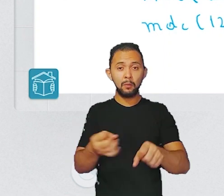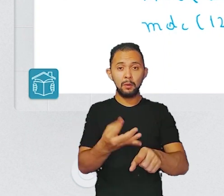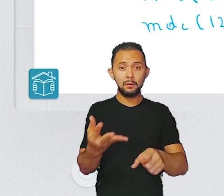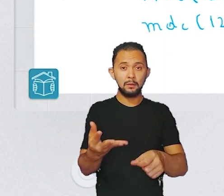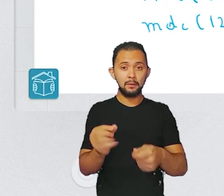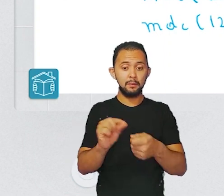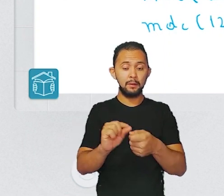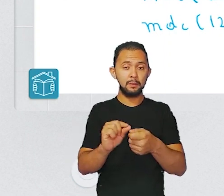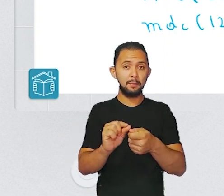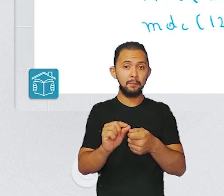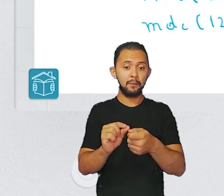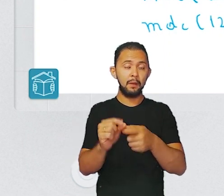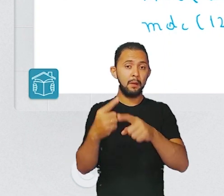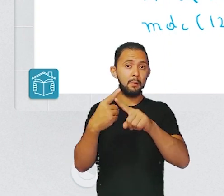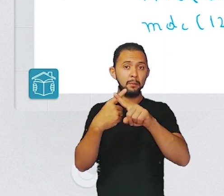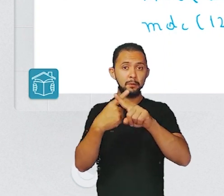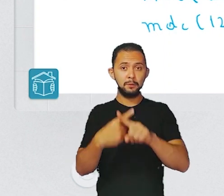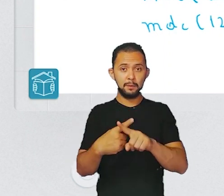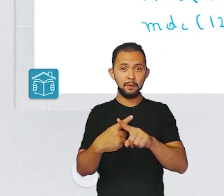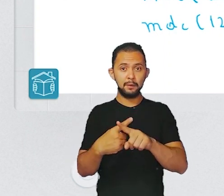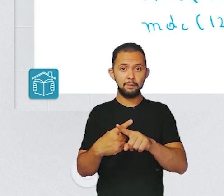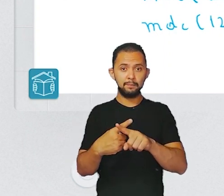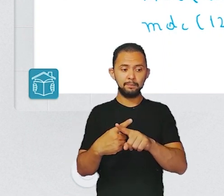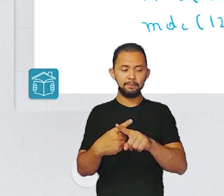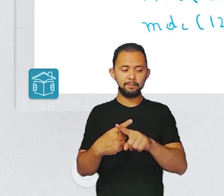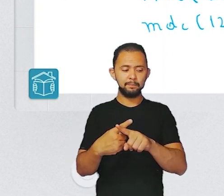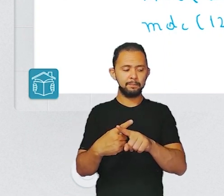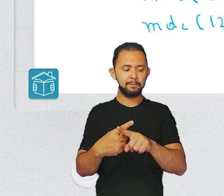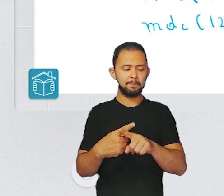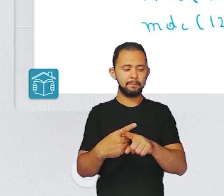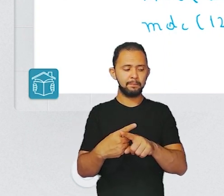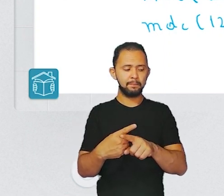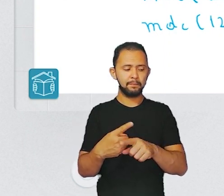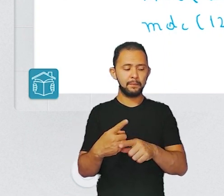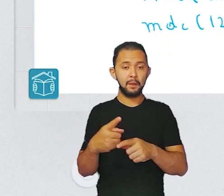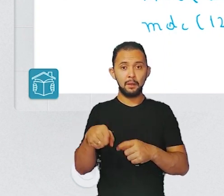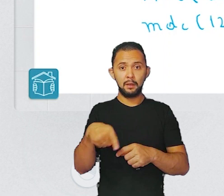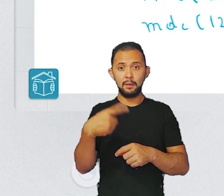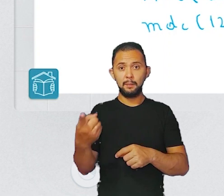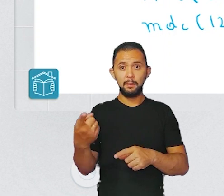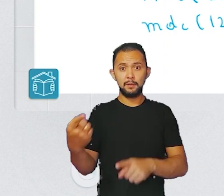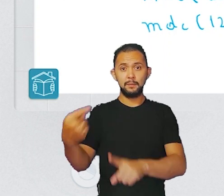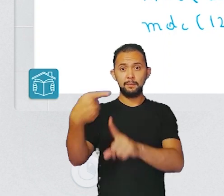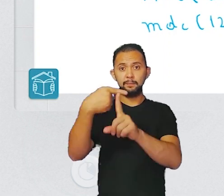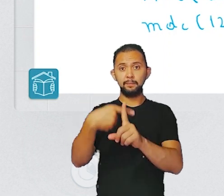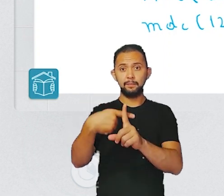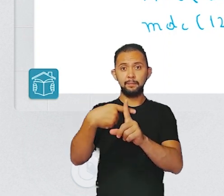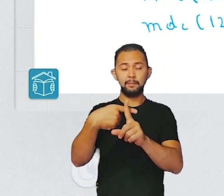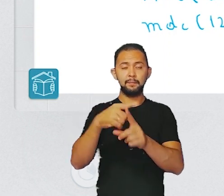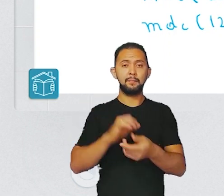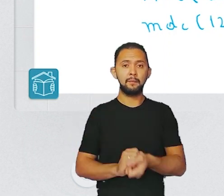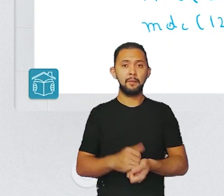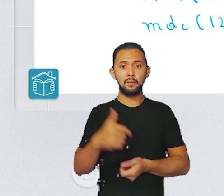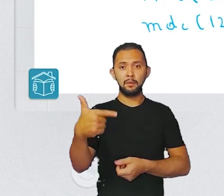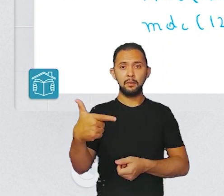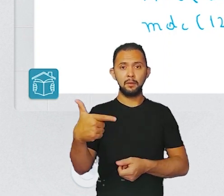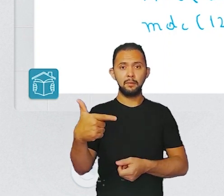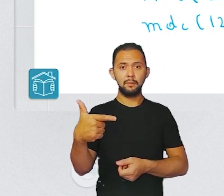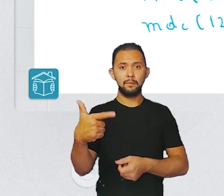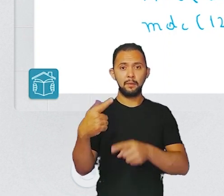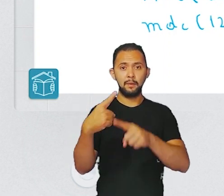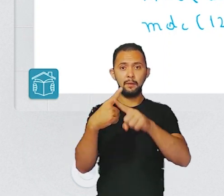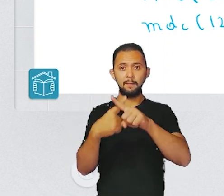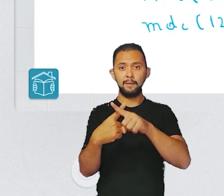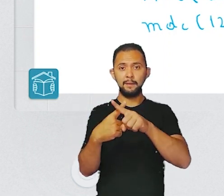sobrou, multiplica eles e depois soma. Então, faz o seguinte, ó, 2